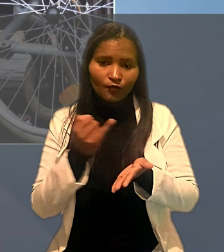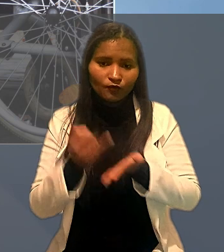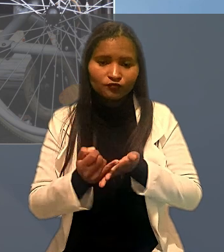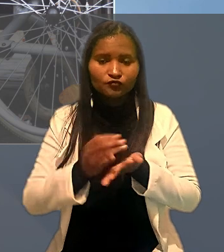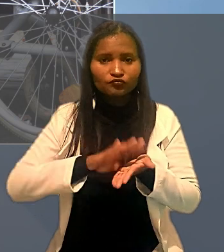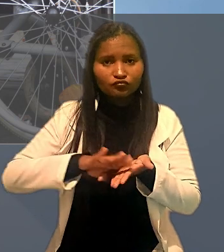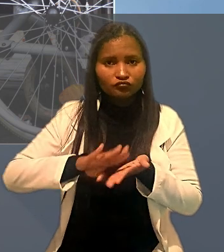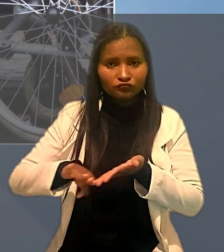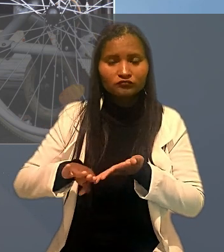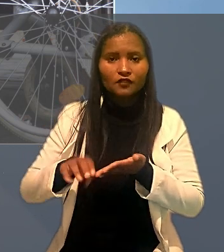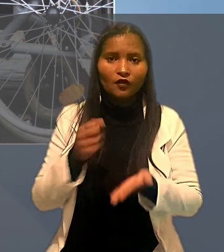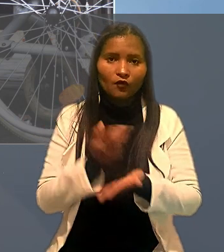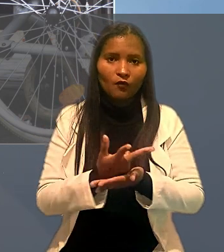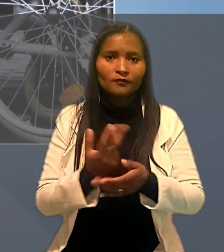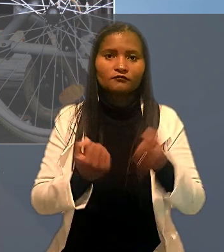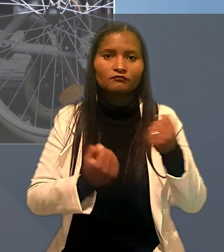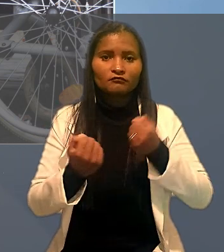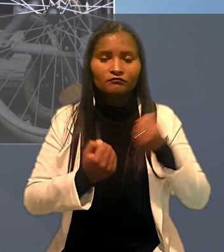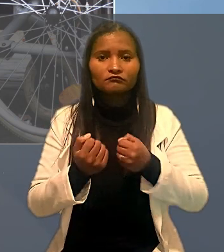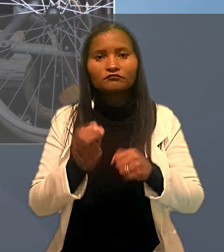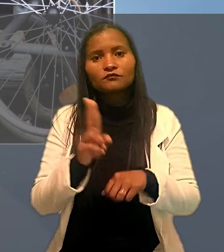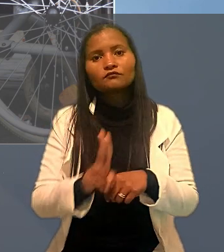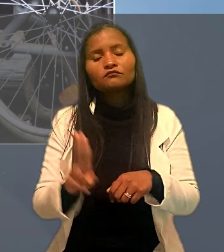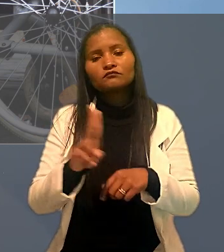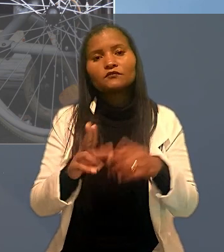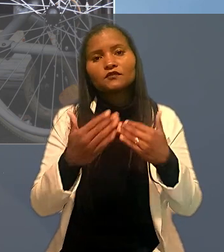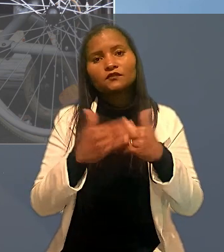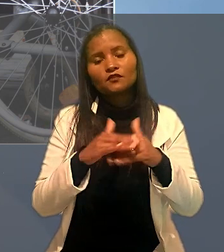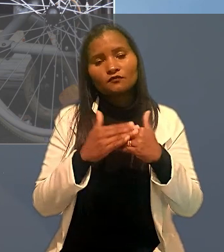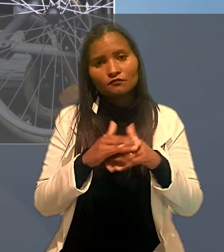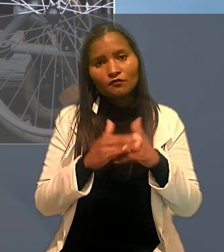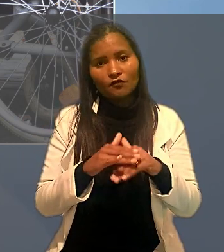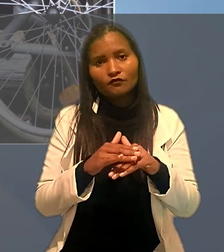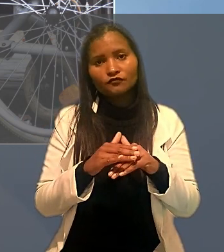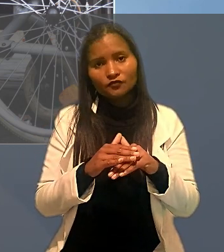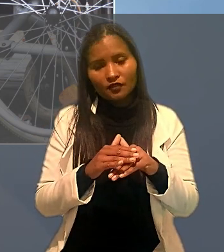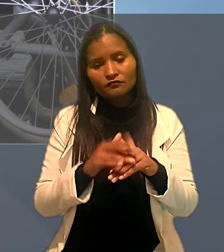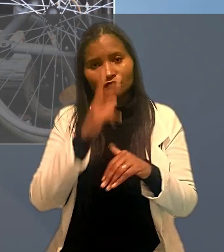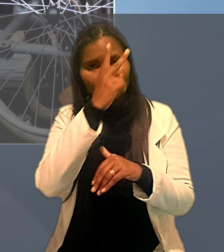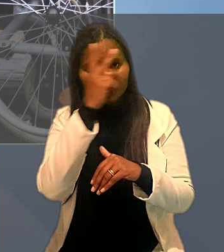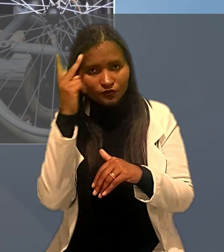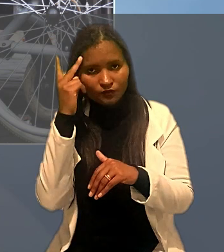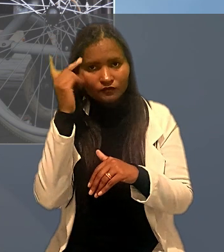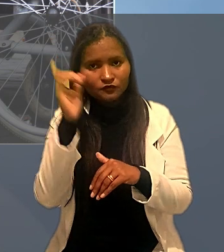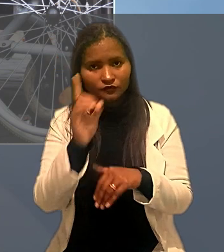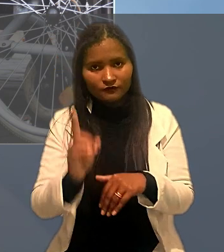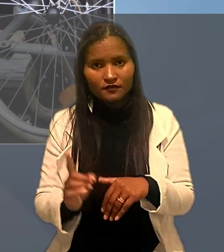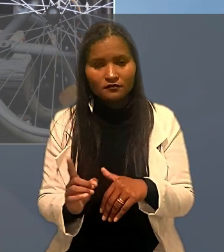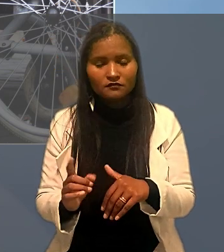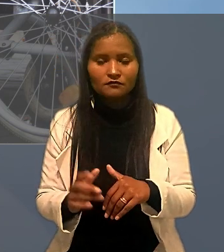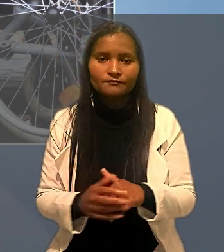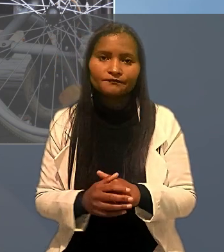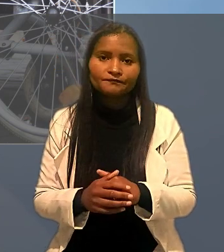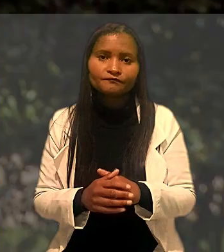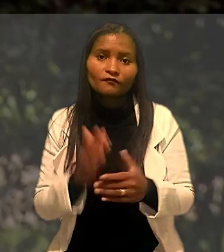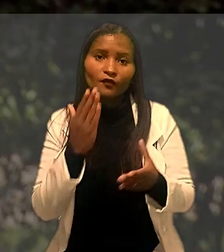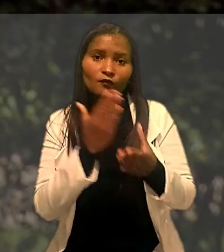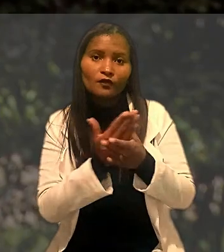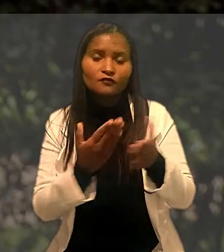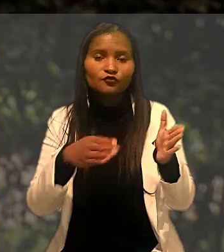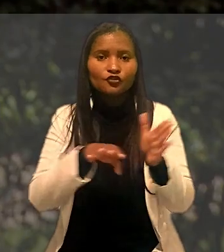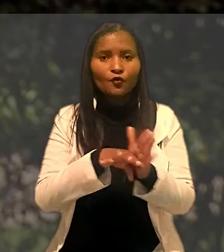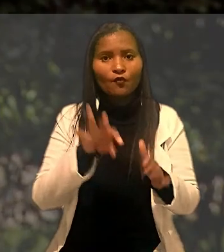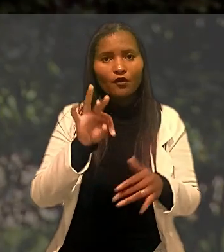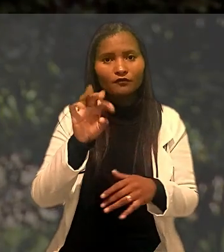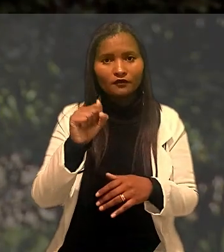isenção tributária na aquisição de automóveis para utilização no transporte autônomo de passageiros, bem como por pessoas com deficiência. O